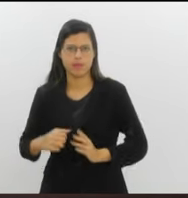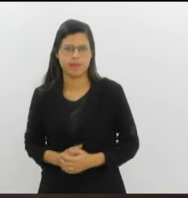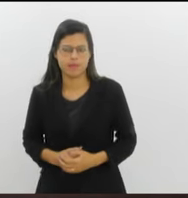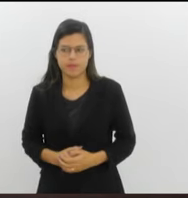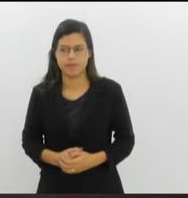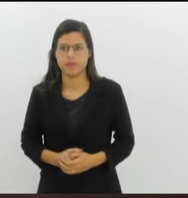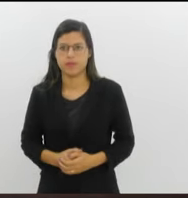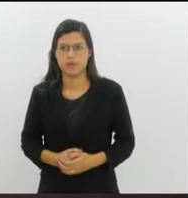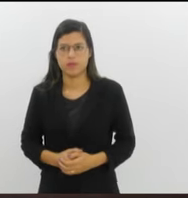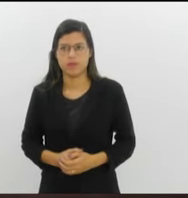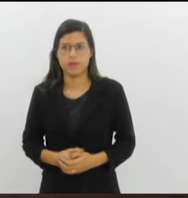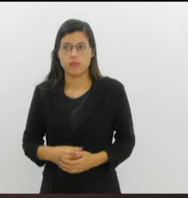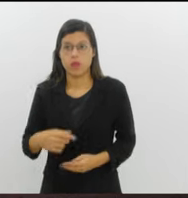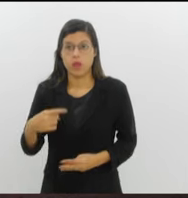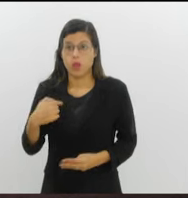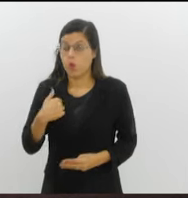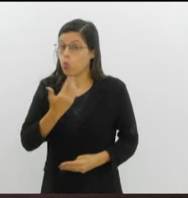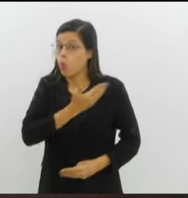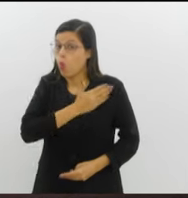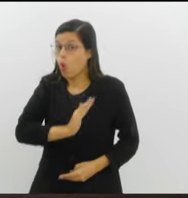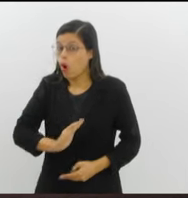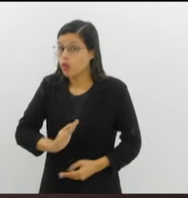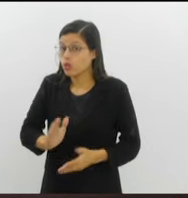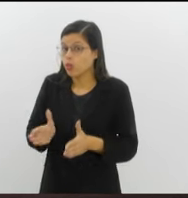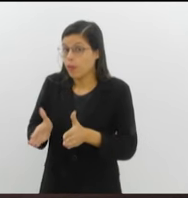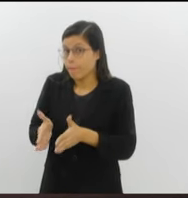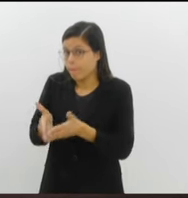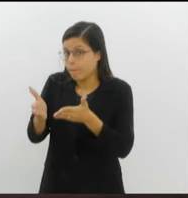Eu tenho aversão à pobreza.